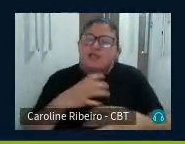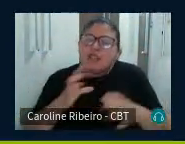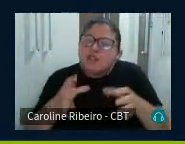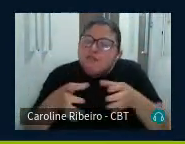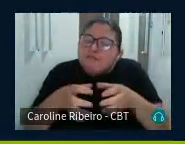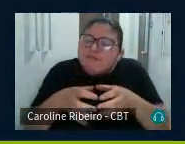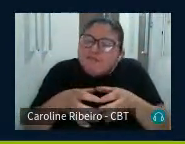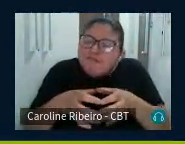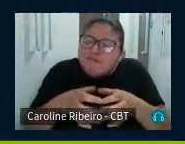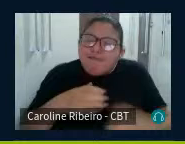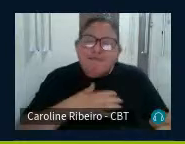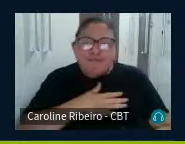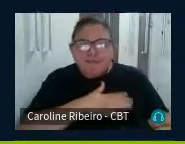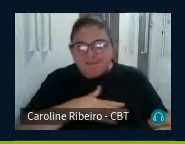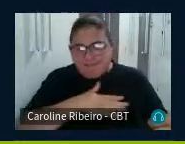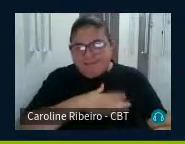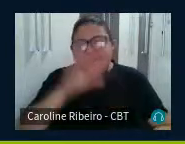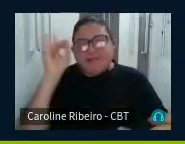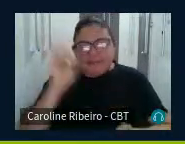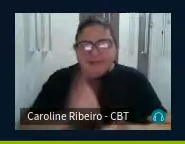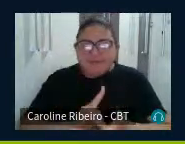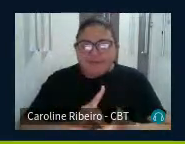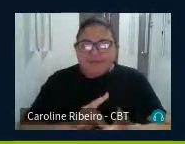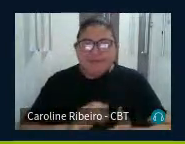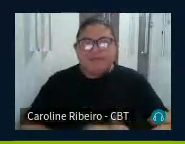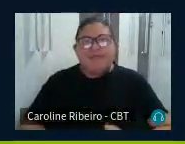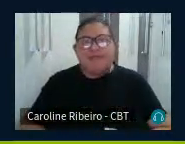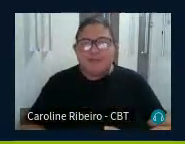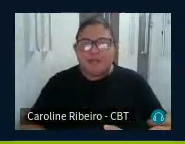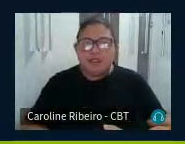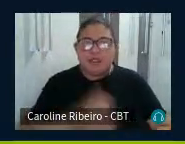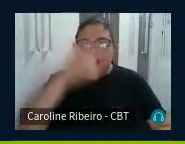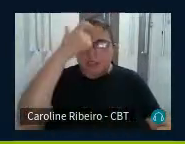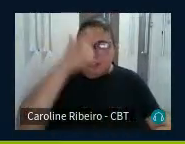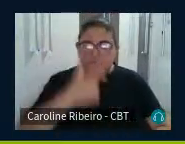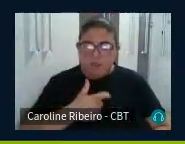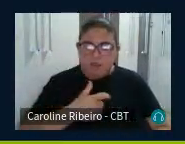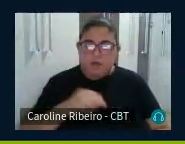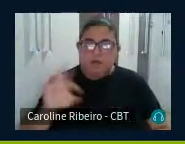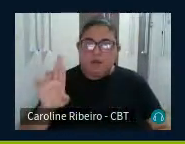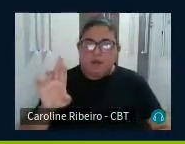acolhidos de verdade. E eu, Regiane.